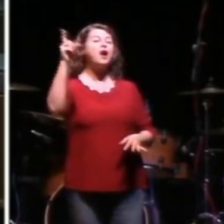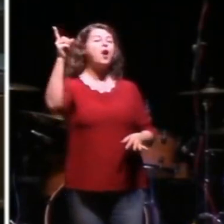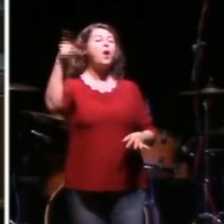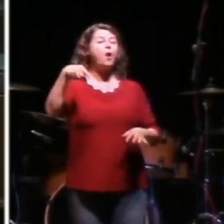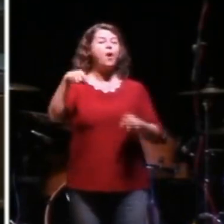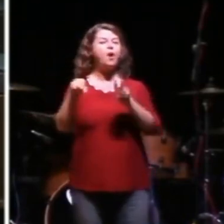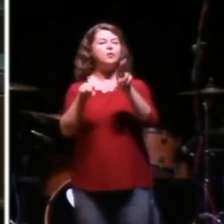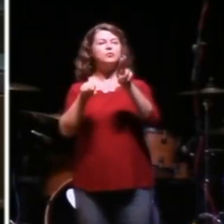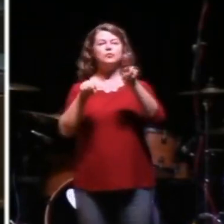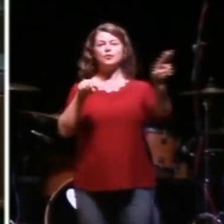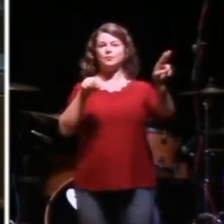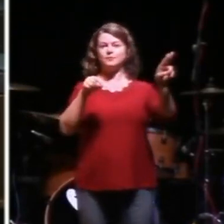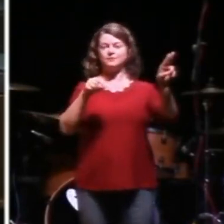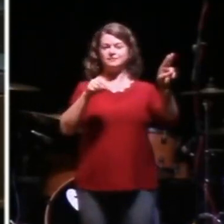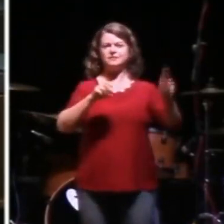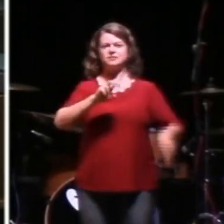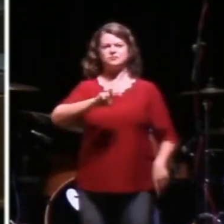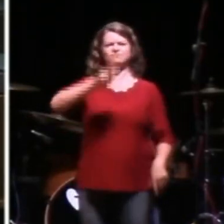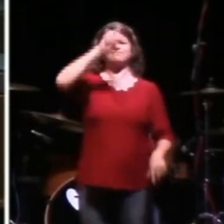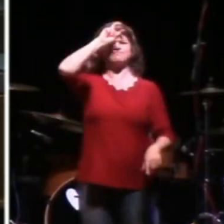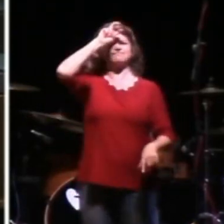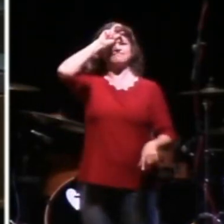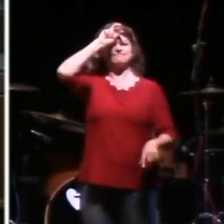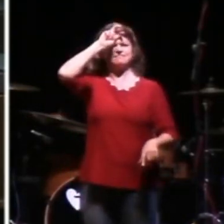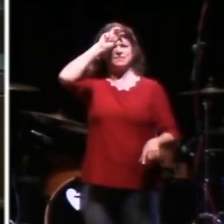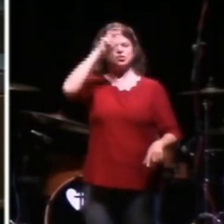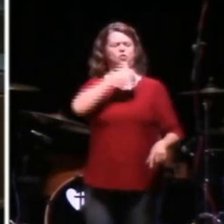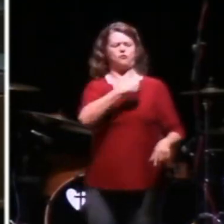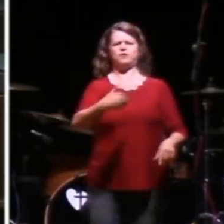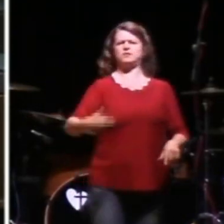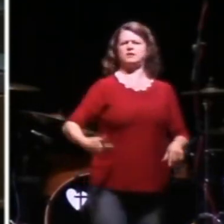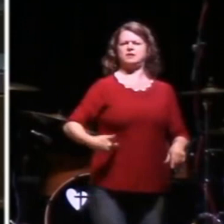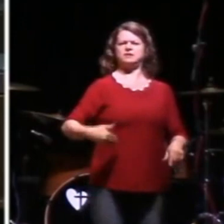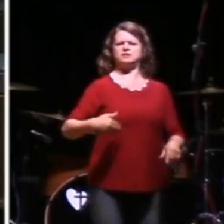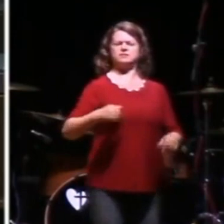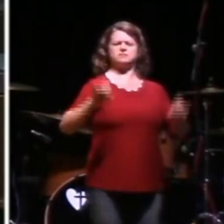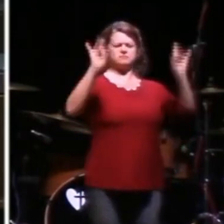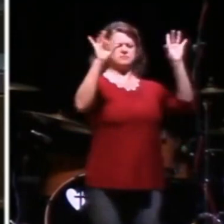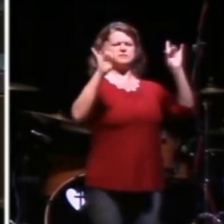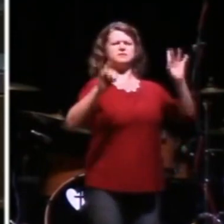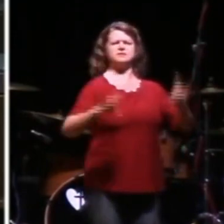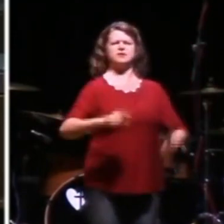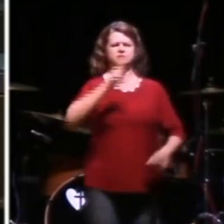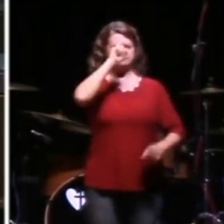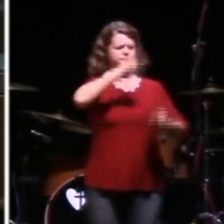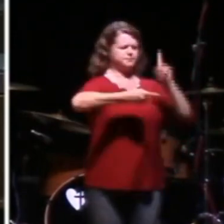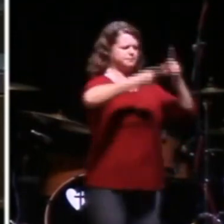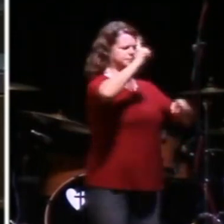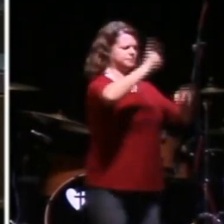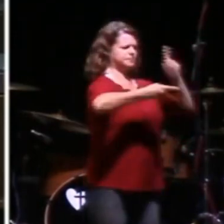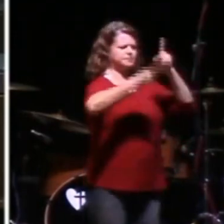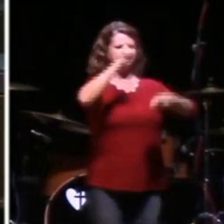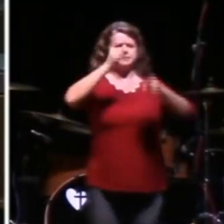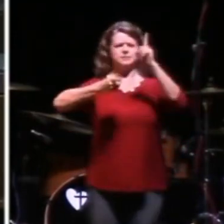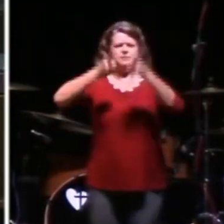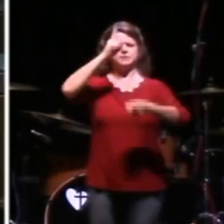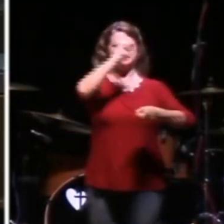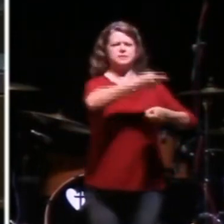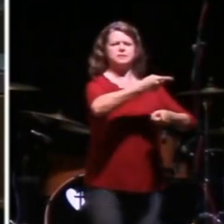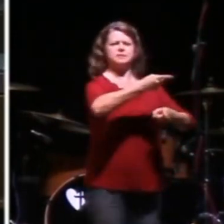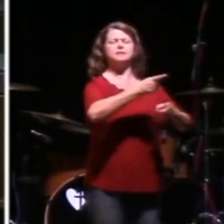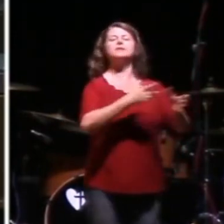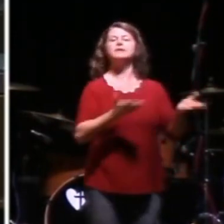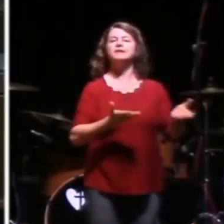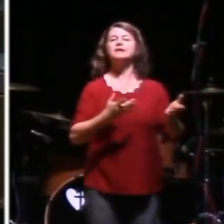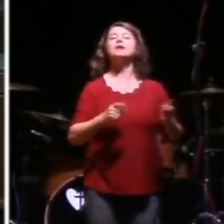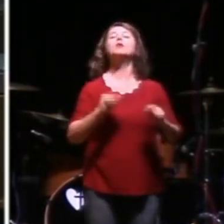é o césar naquele tempo do egito fosse na rússia que usar então faraó era alguém que mentiu o povo